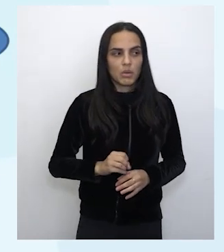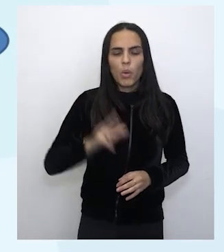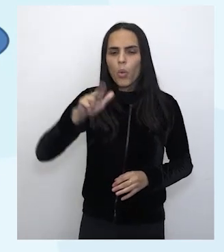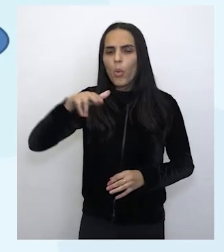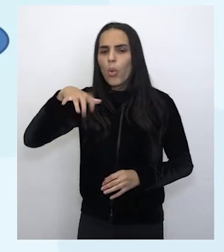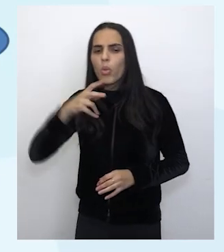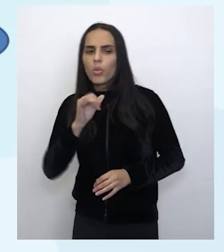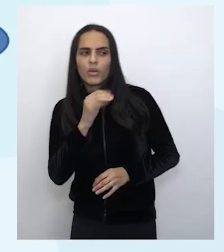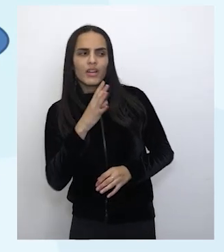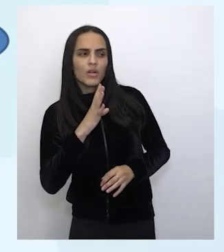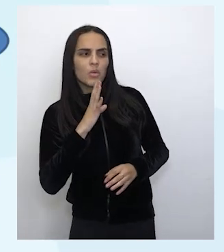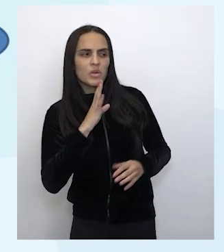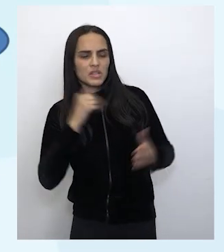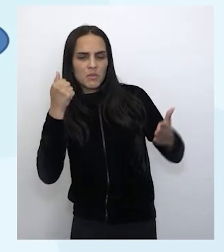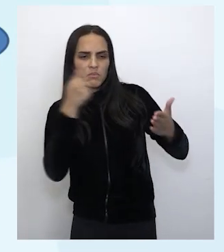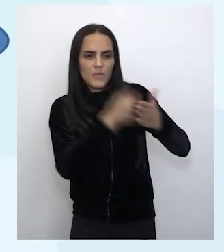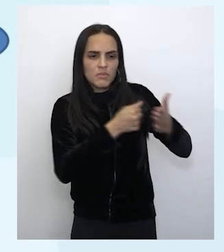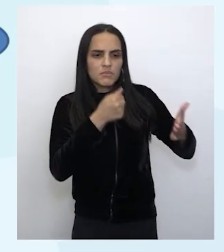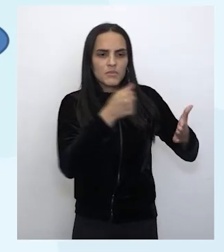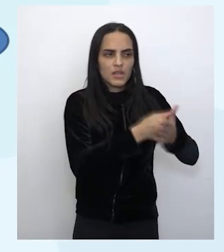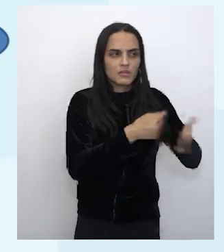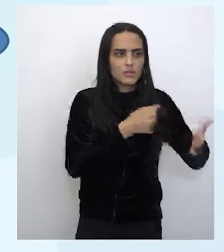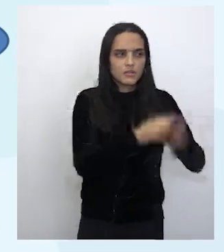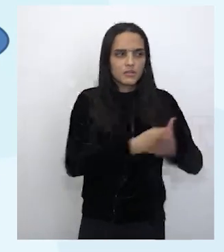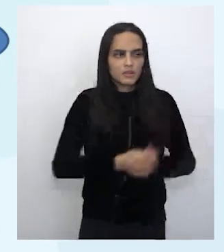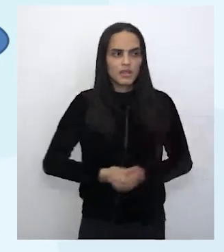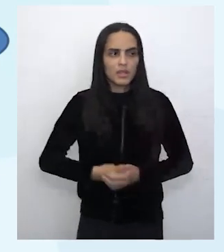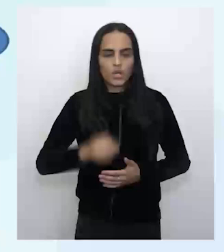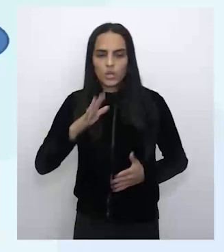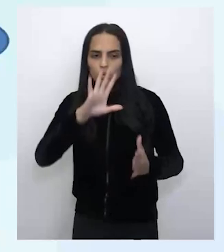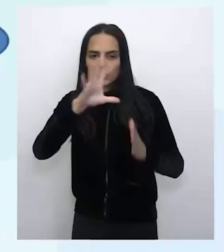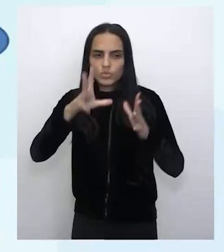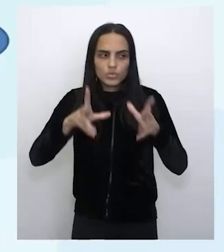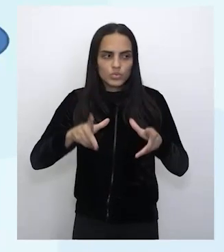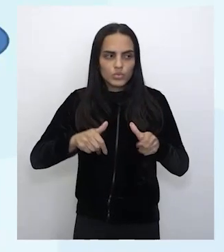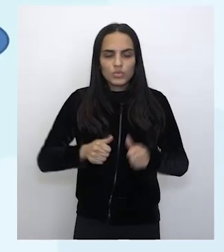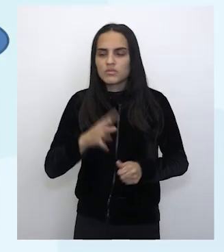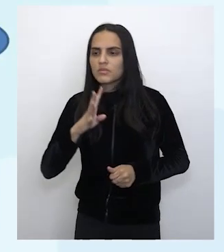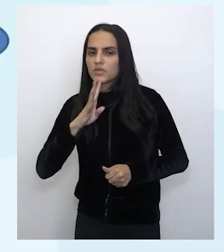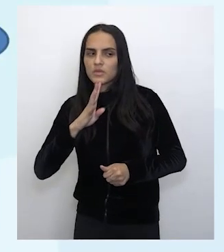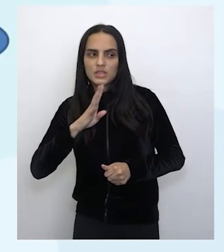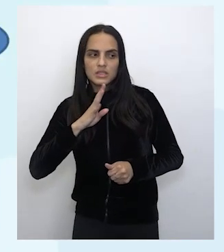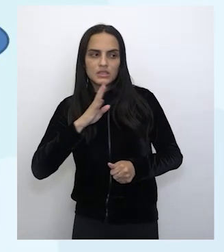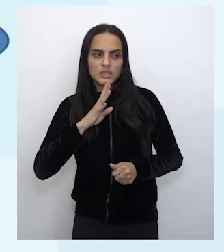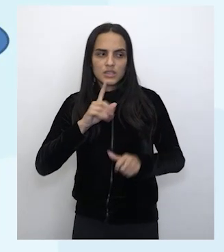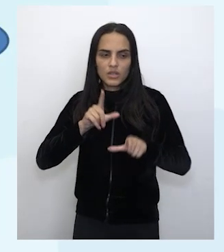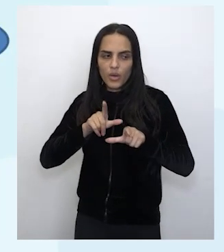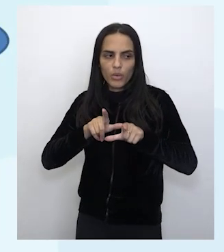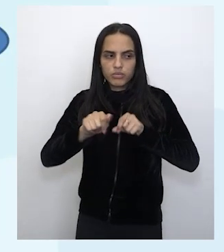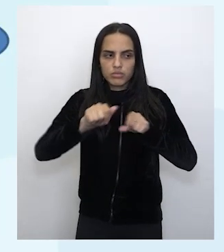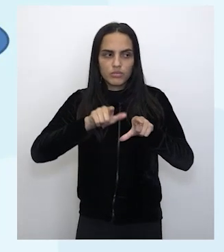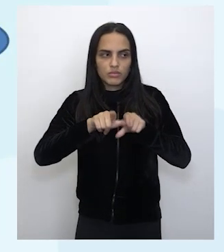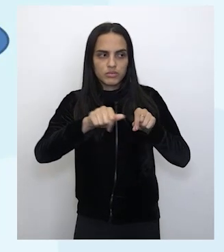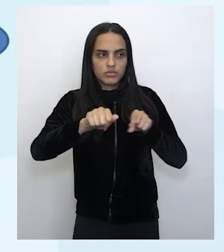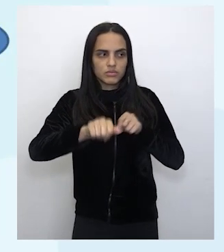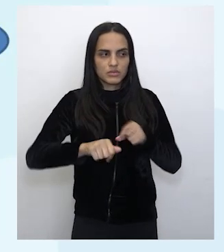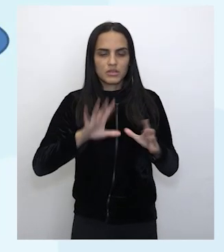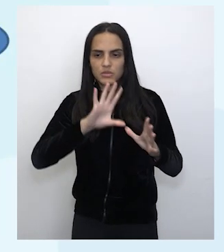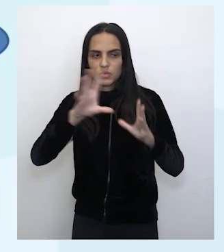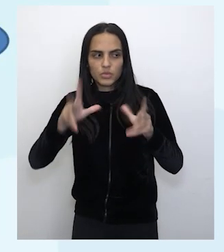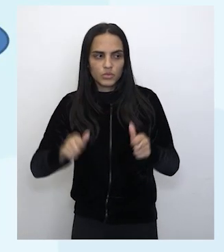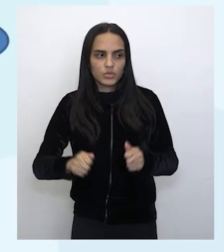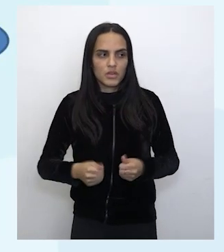levado porrada. Todos os meus conhecidos têm sido campeões em tudo. E eu, tantas